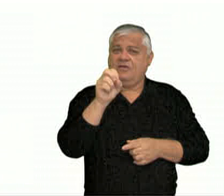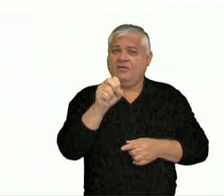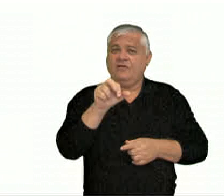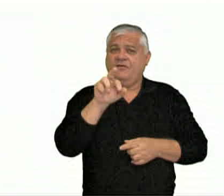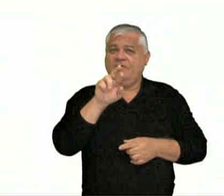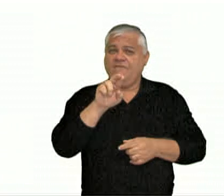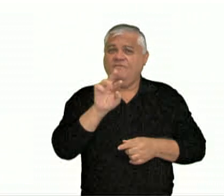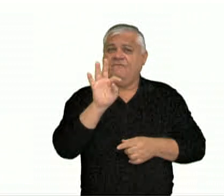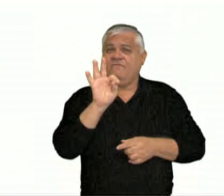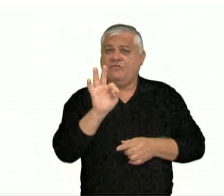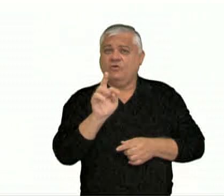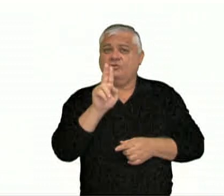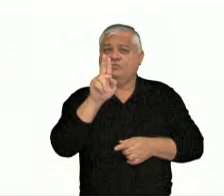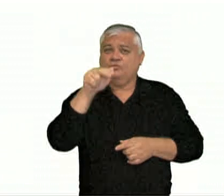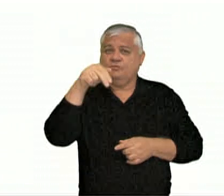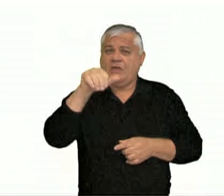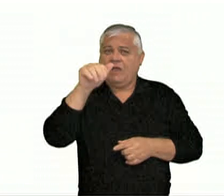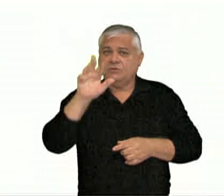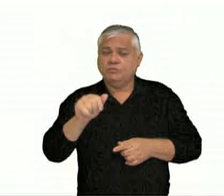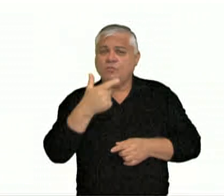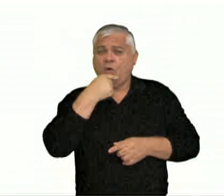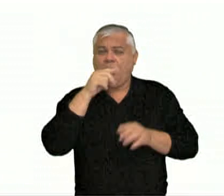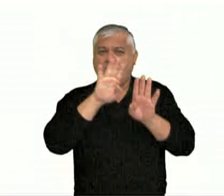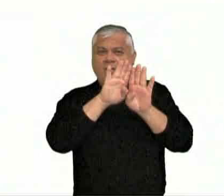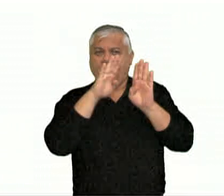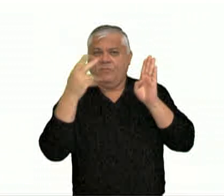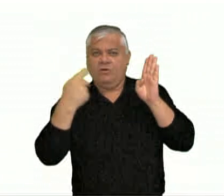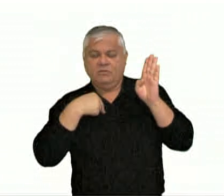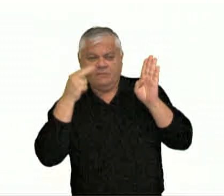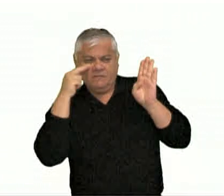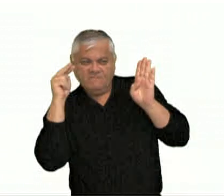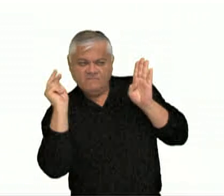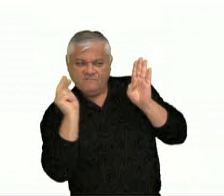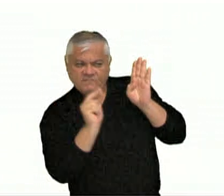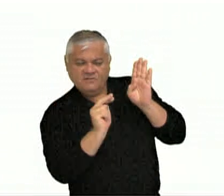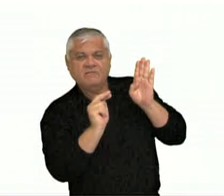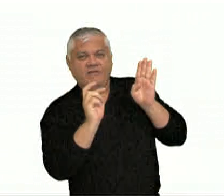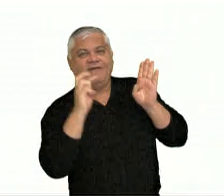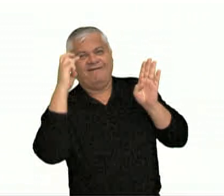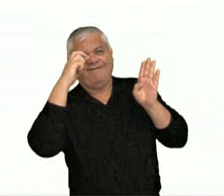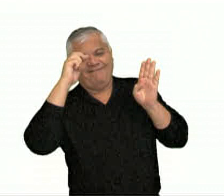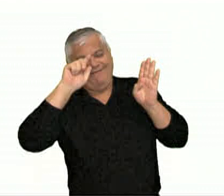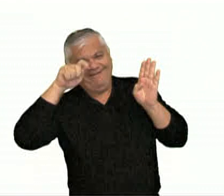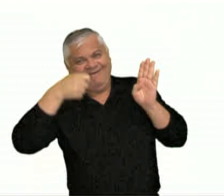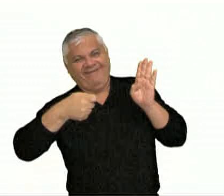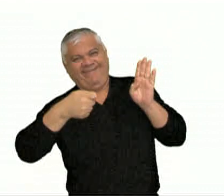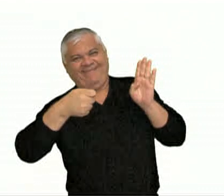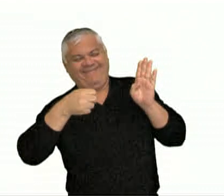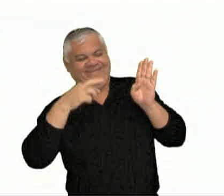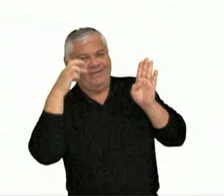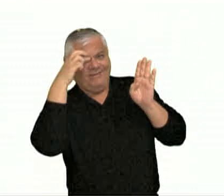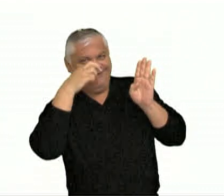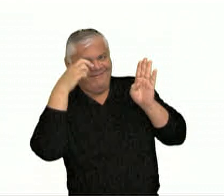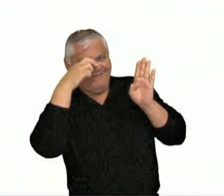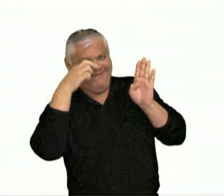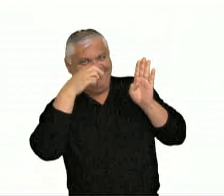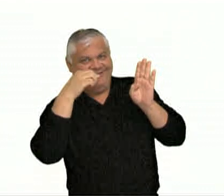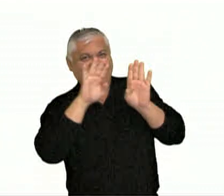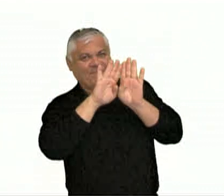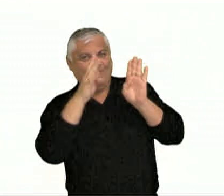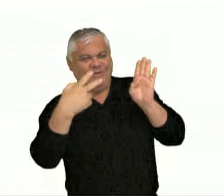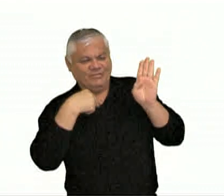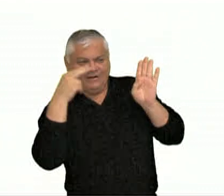você viu? Que o Fortunato é o observador. O narrador diz que ele, à porta onde